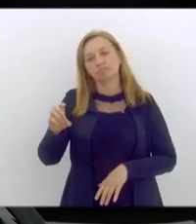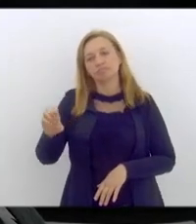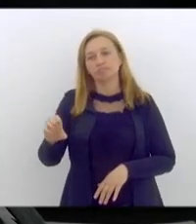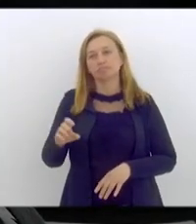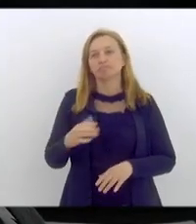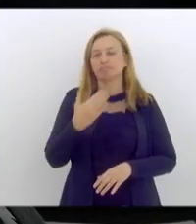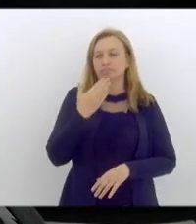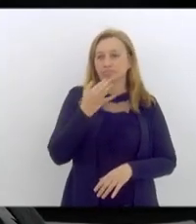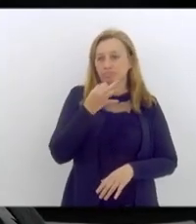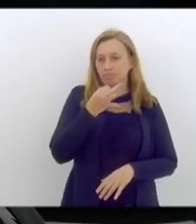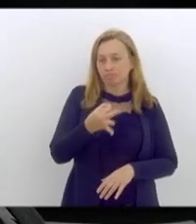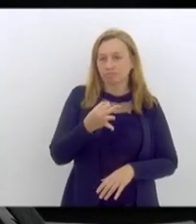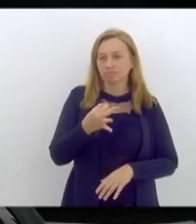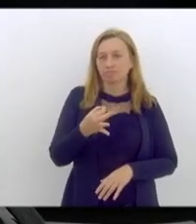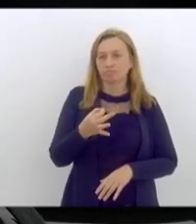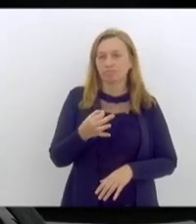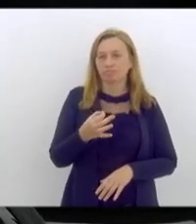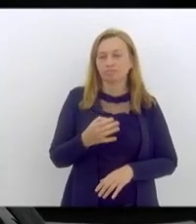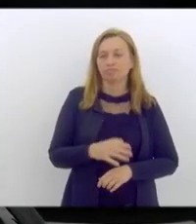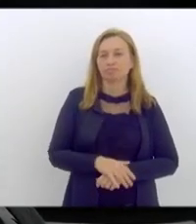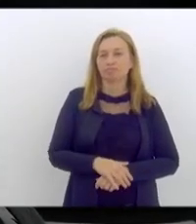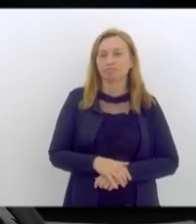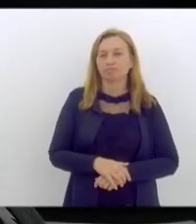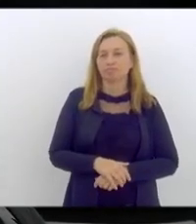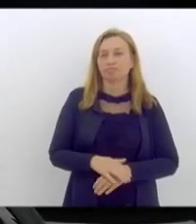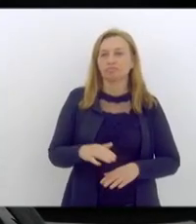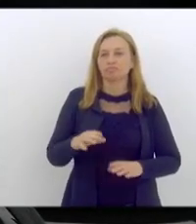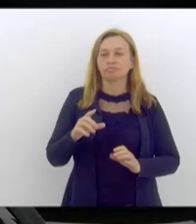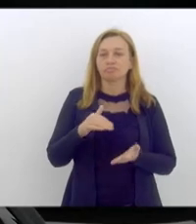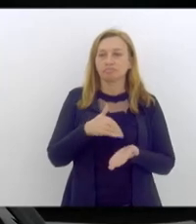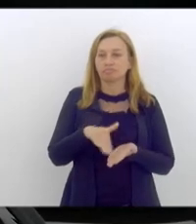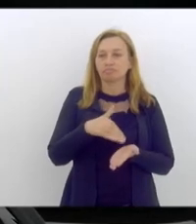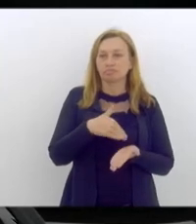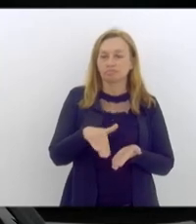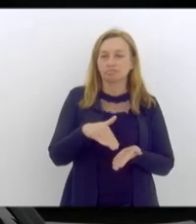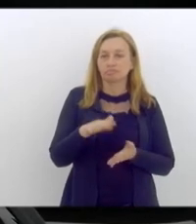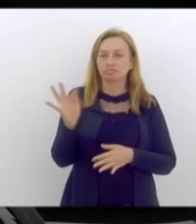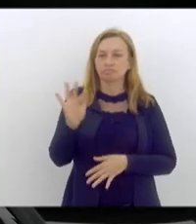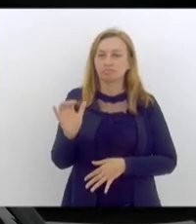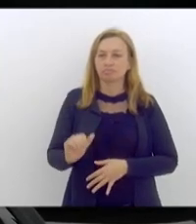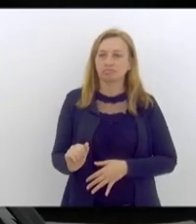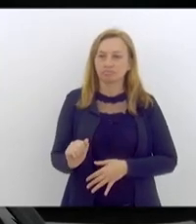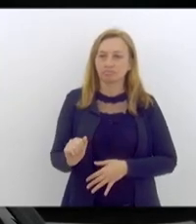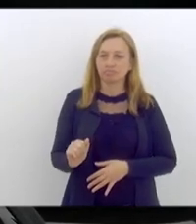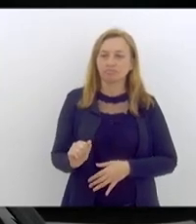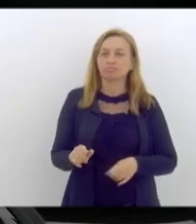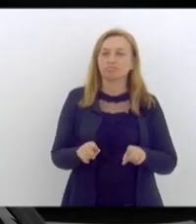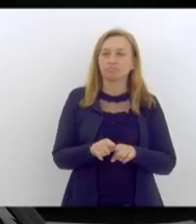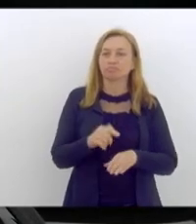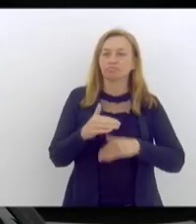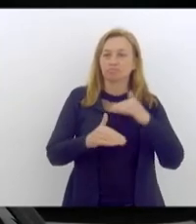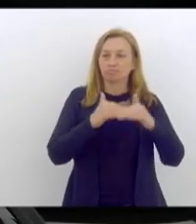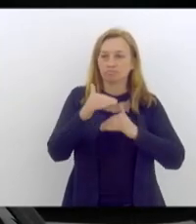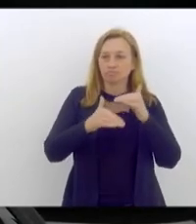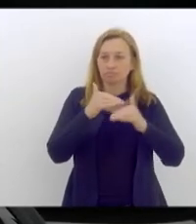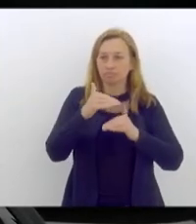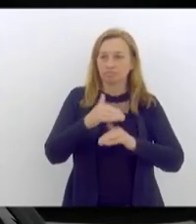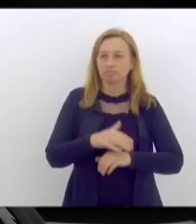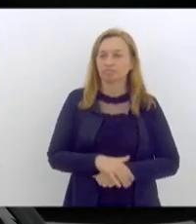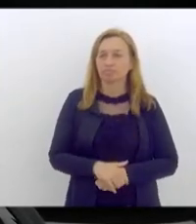a sugestão foi que houvesse anuência plena dos secretários de fazenda e do desenvolvimento